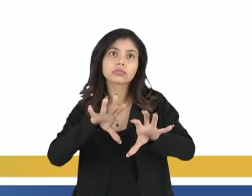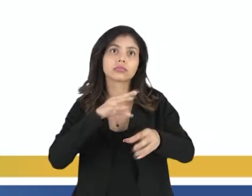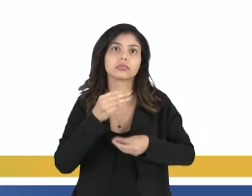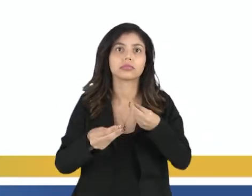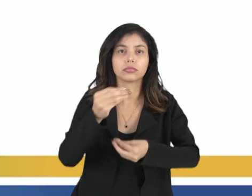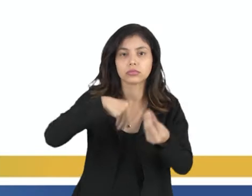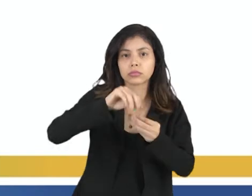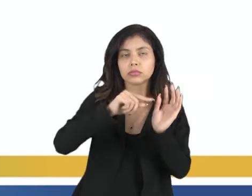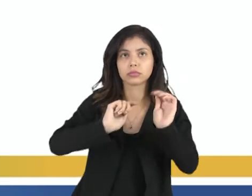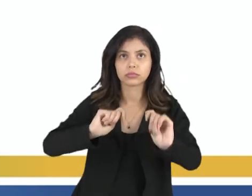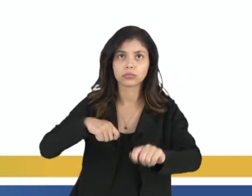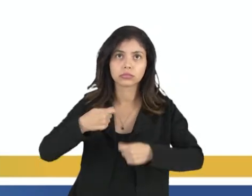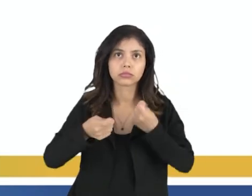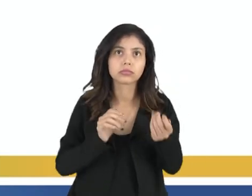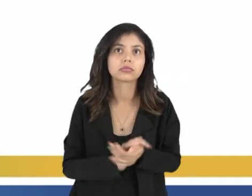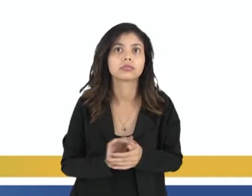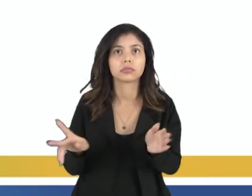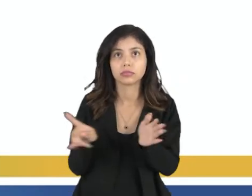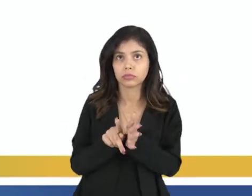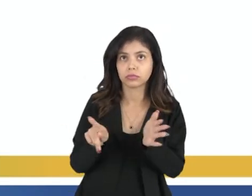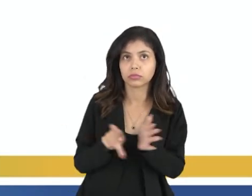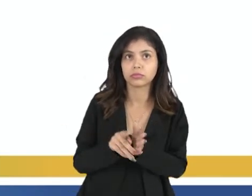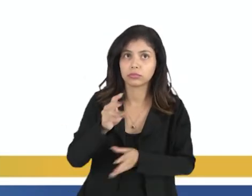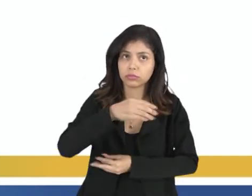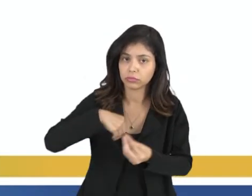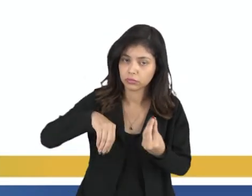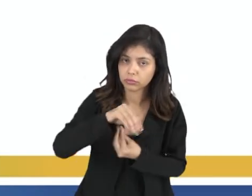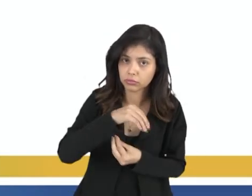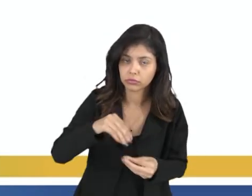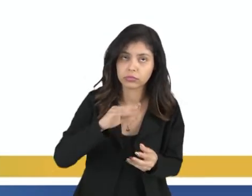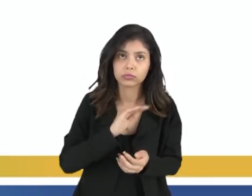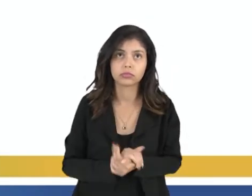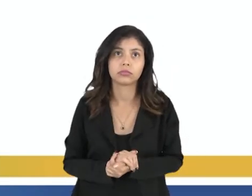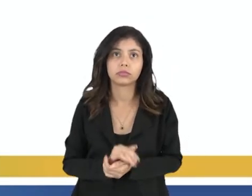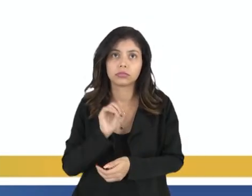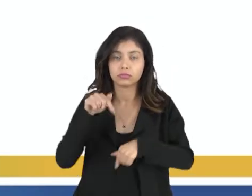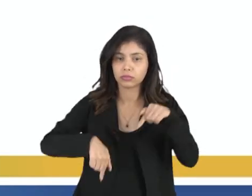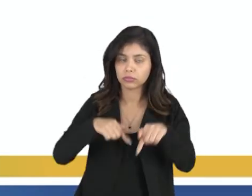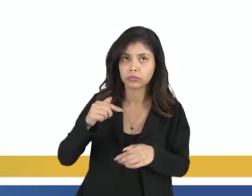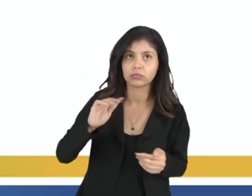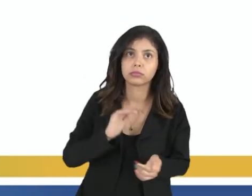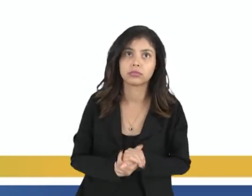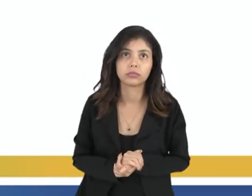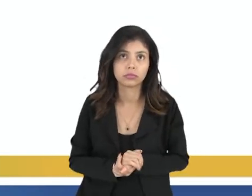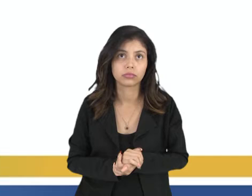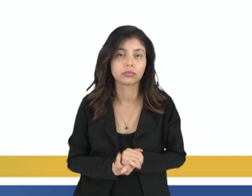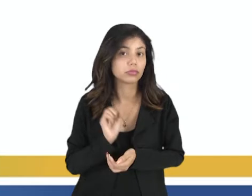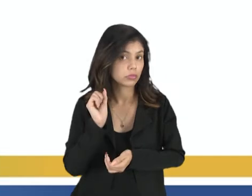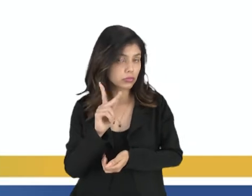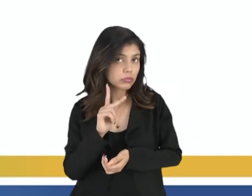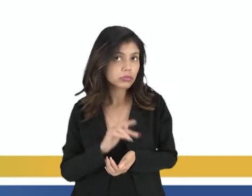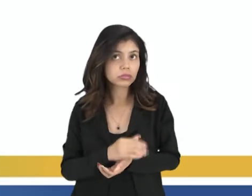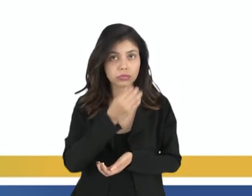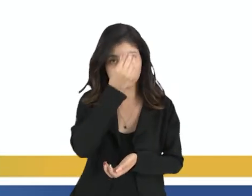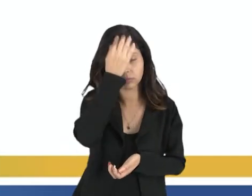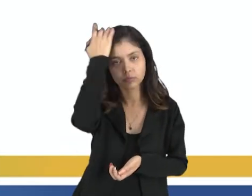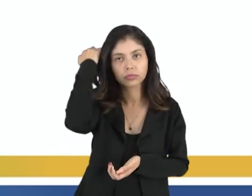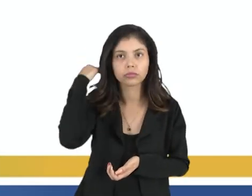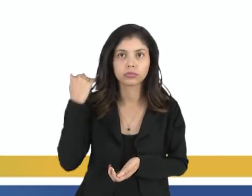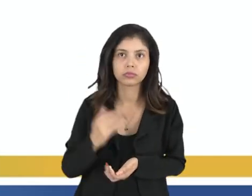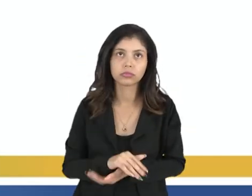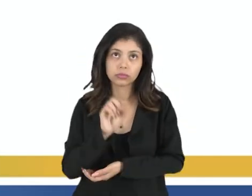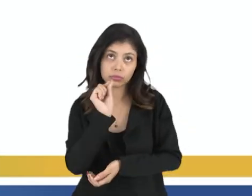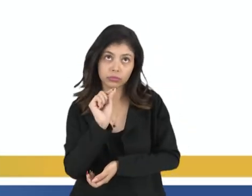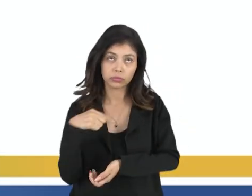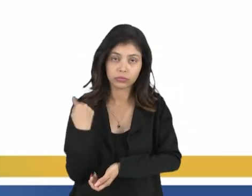Uma representação simbólica e abreviada de uma reação química, ok? Então, o